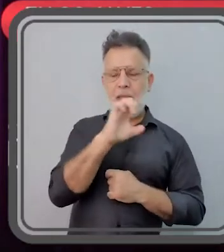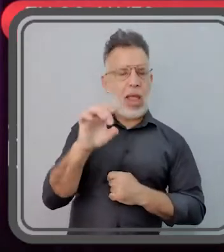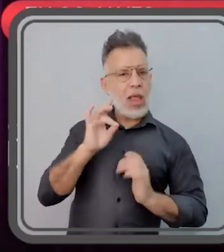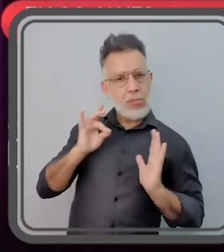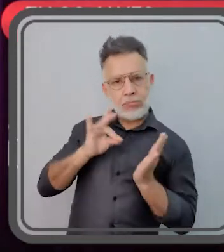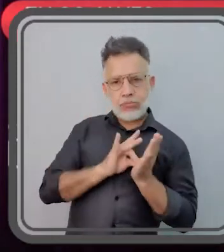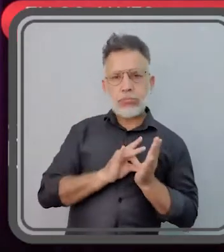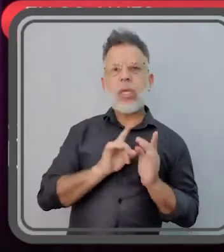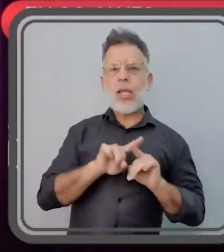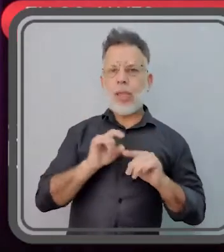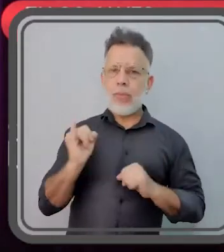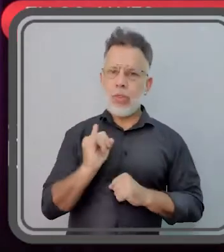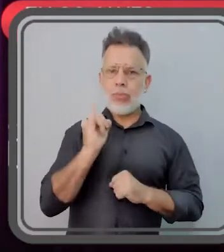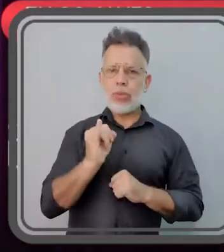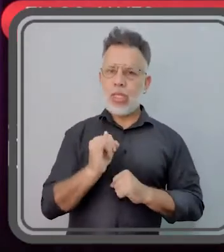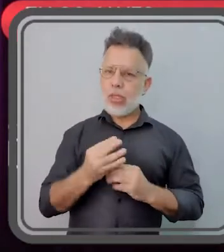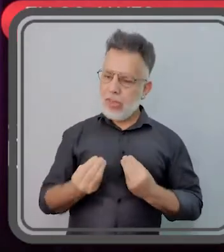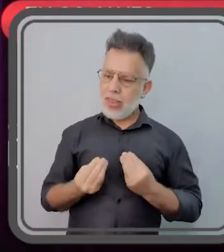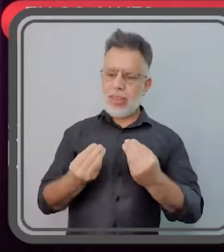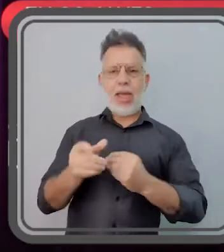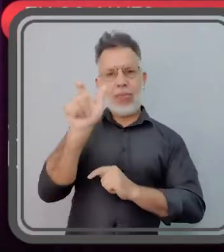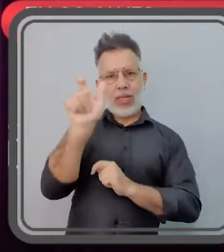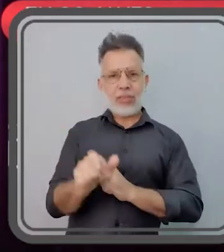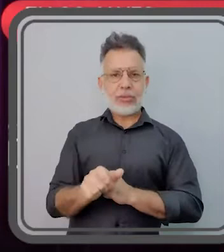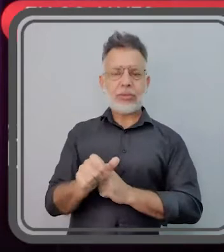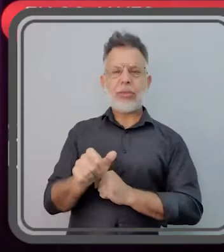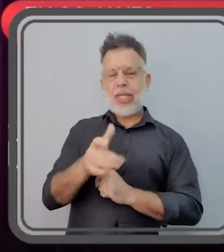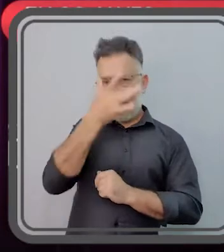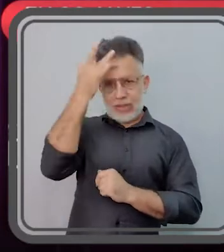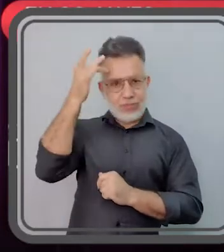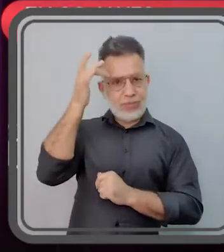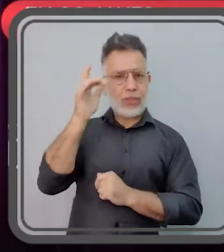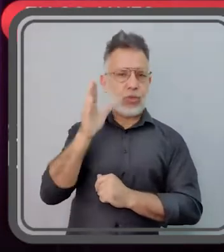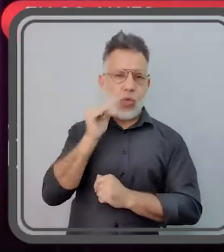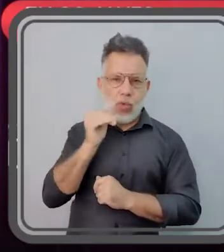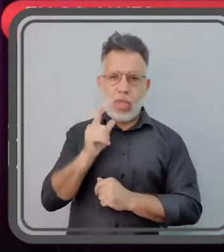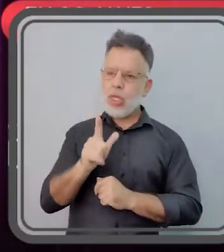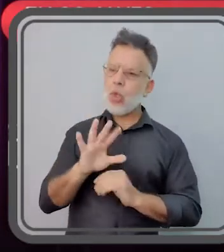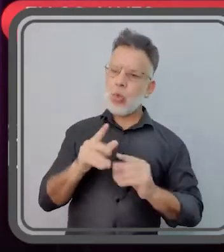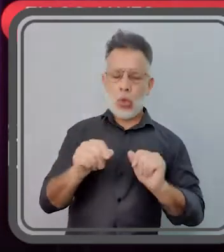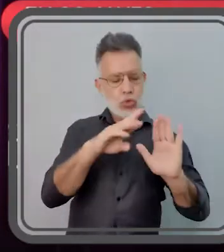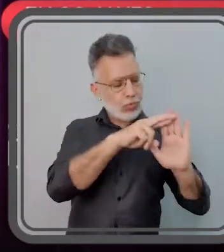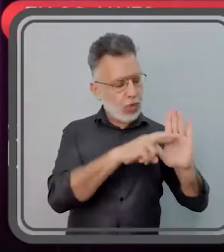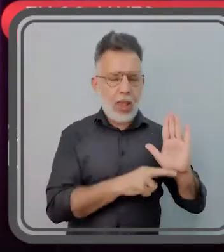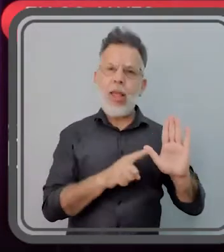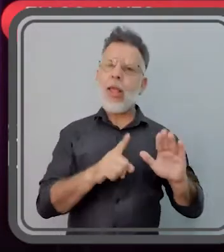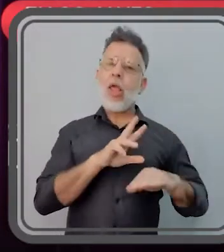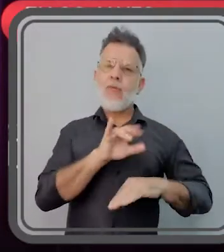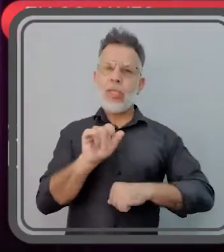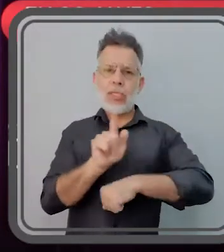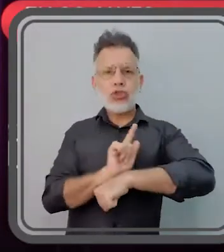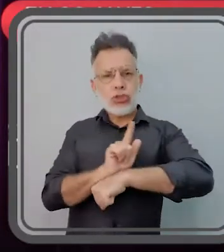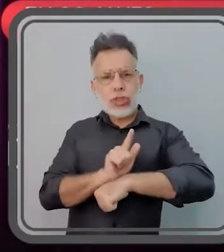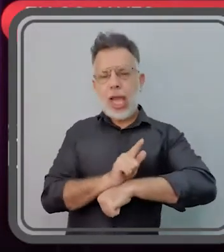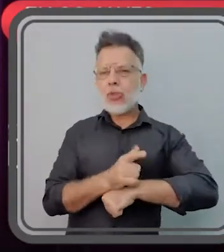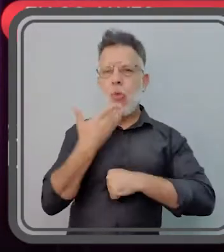legítima e é muito importante também para dar para as pessoas a garantia de que todos os processos ali dentro são sendo gerenciados da melhor maneira